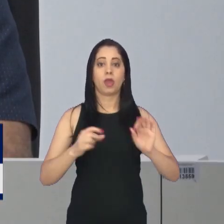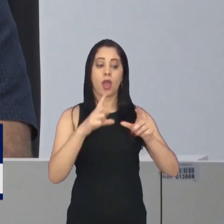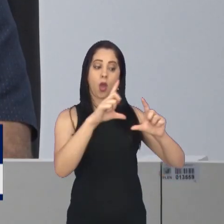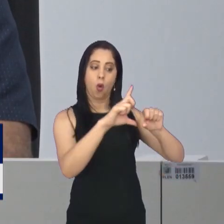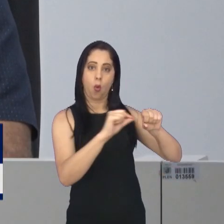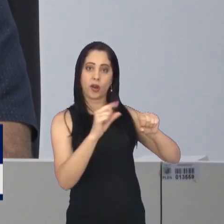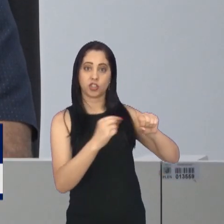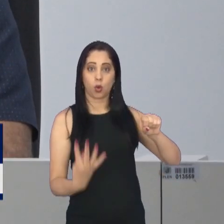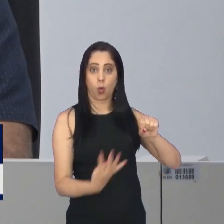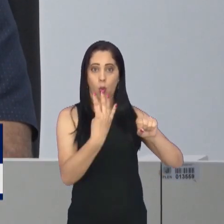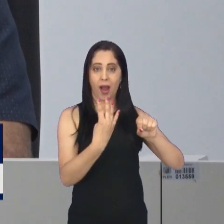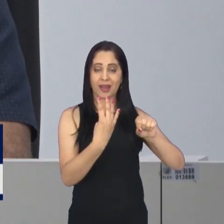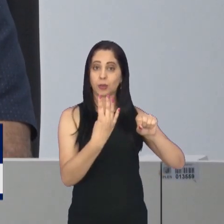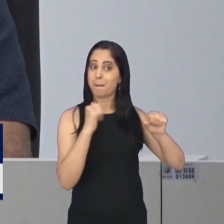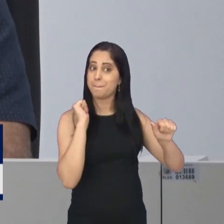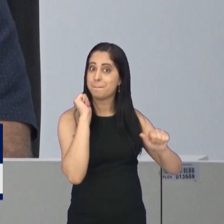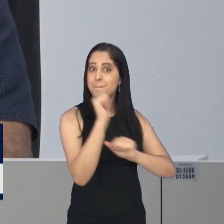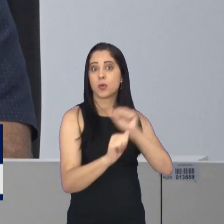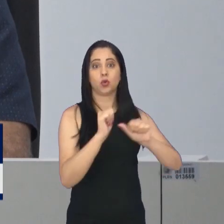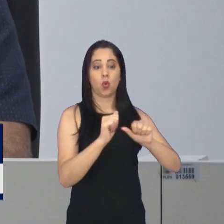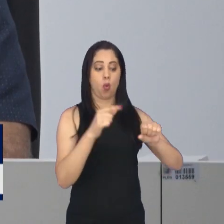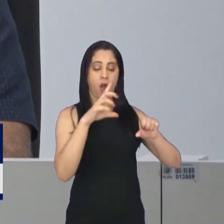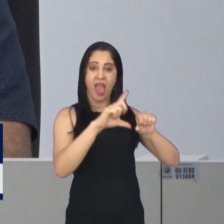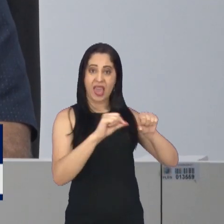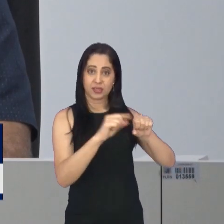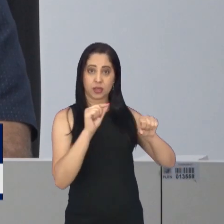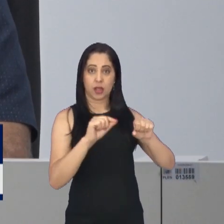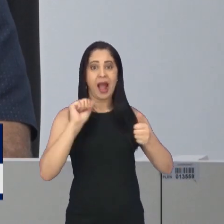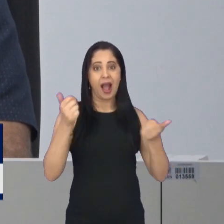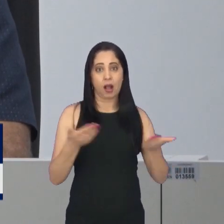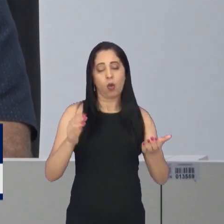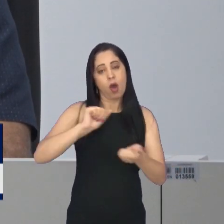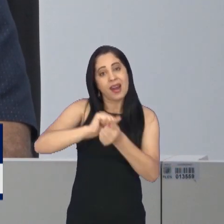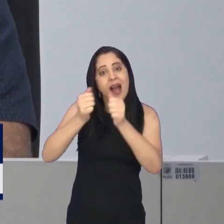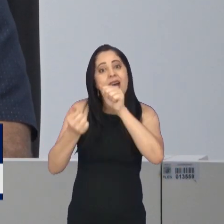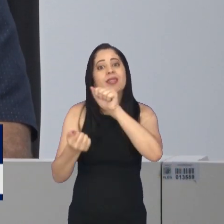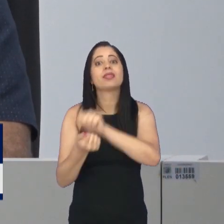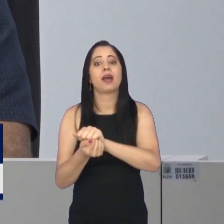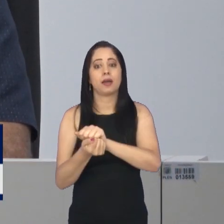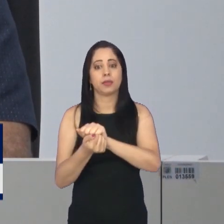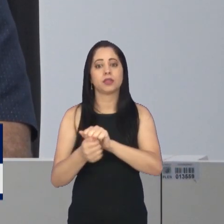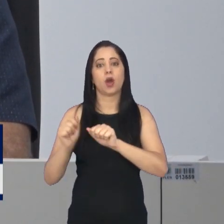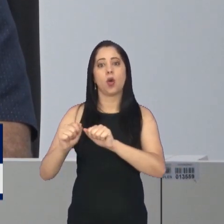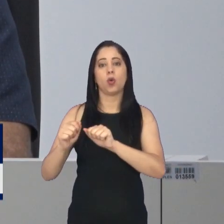artigo 4º e promove adequações às normas da técnica